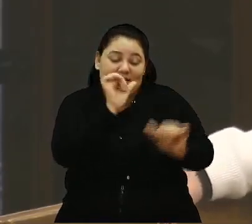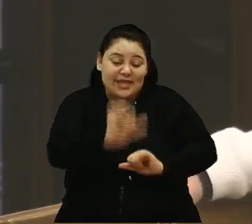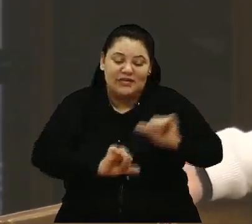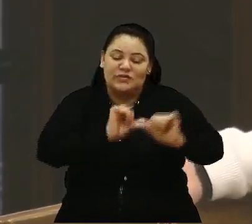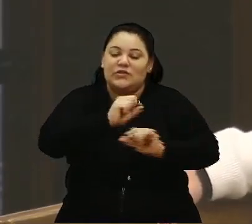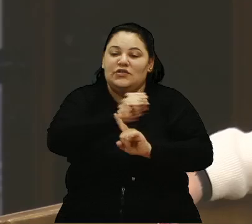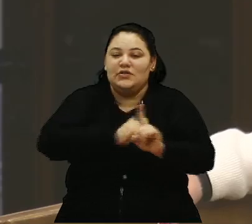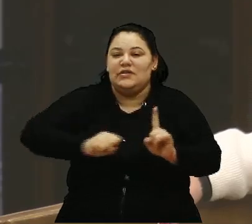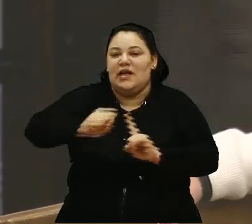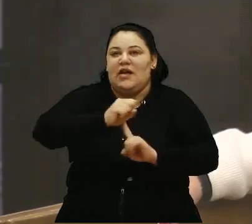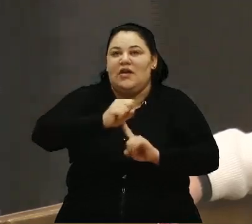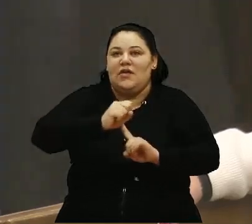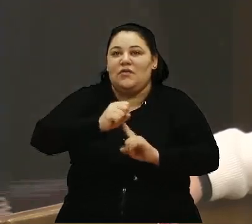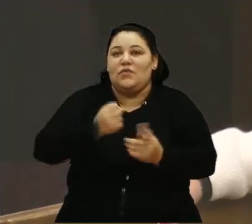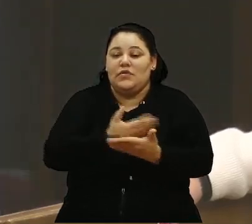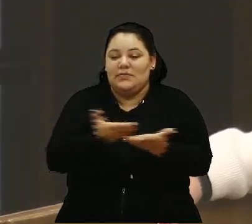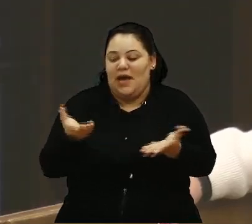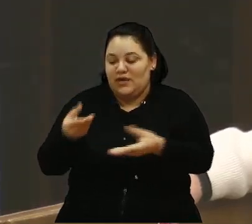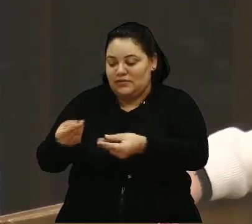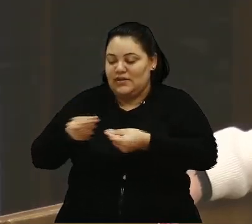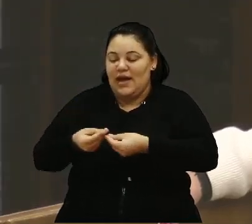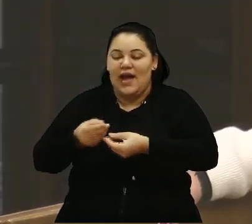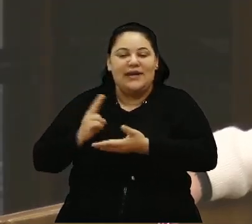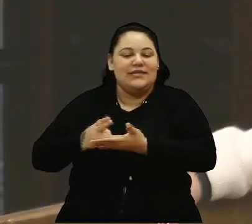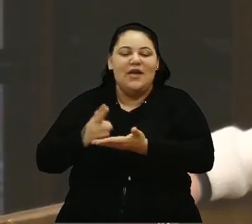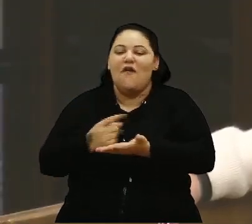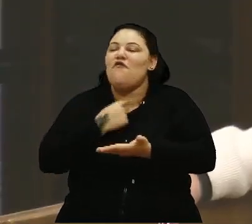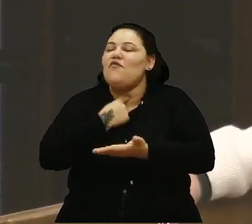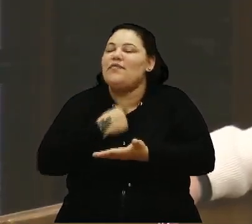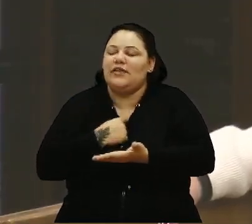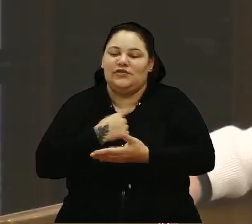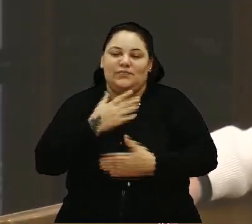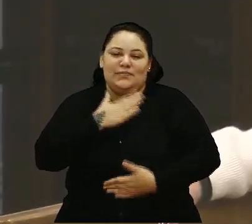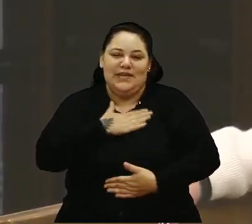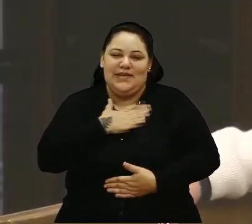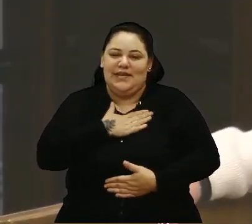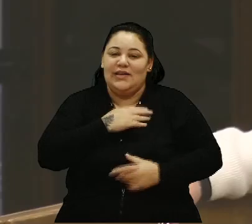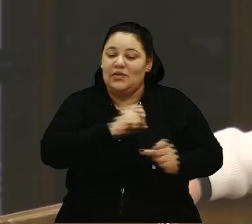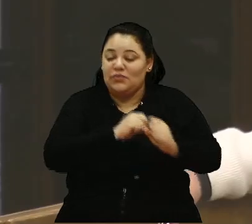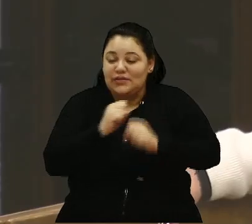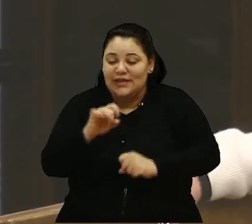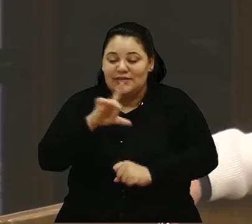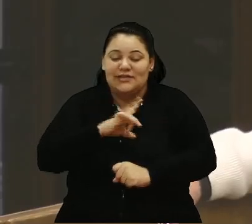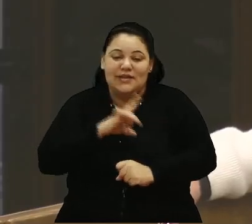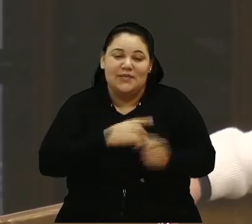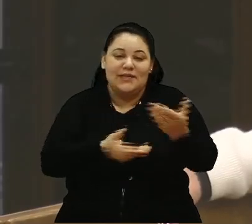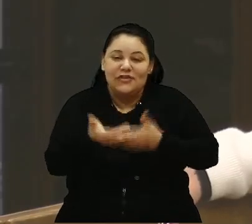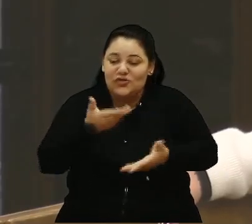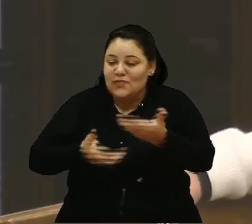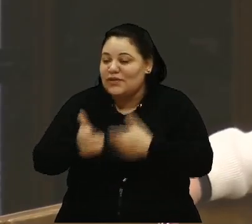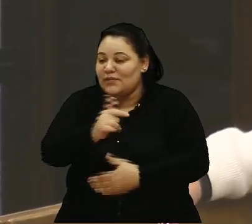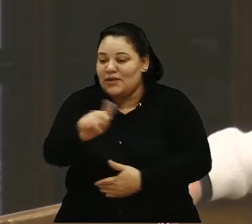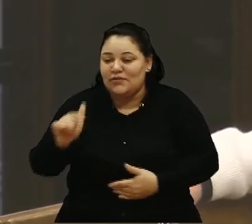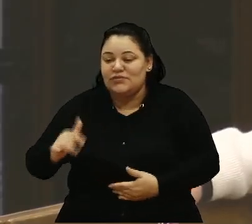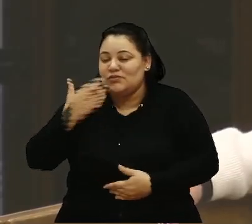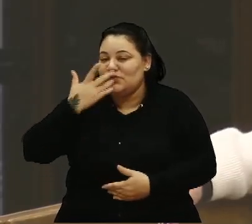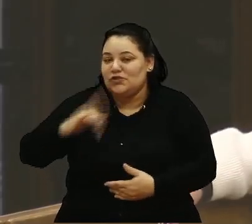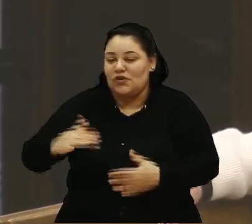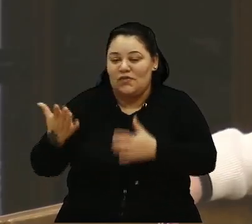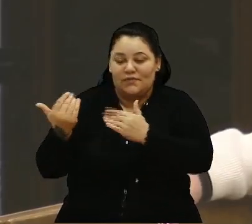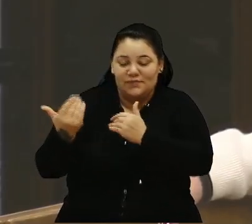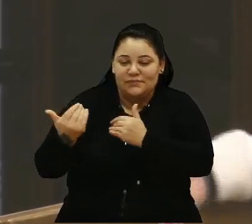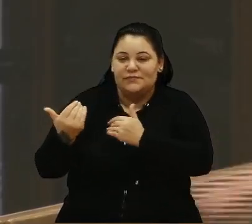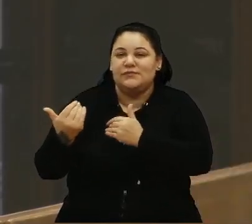que aquele espaço me causou, sempre foi uma vontade minha que pudesse existir para outras crianças e adolescentes do